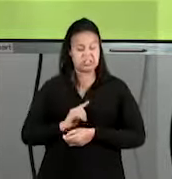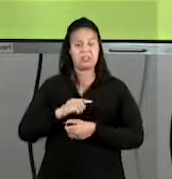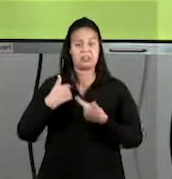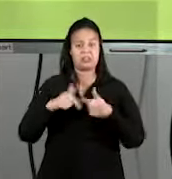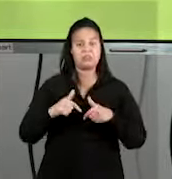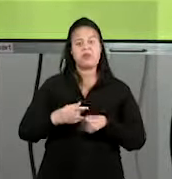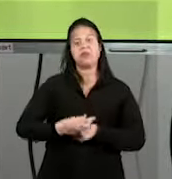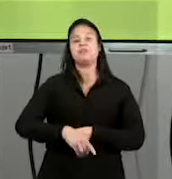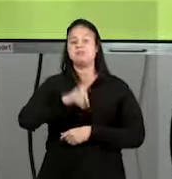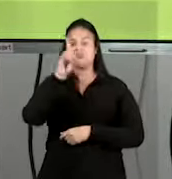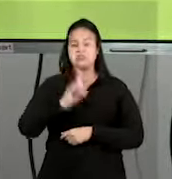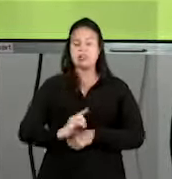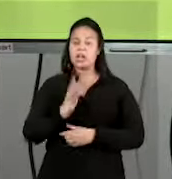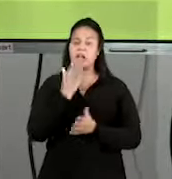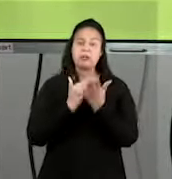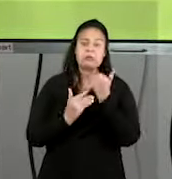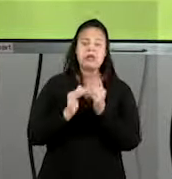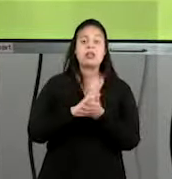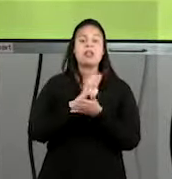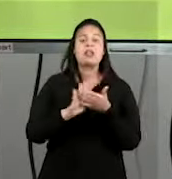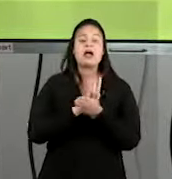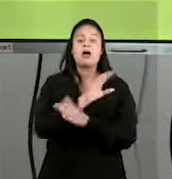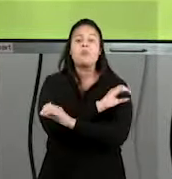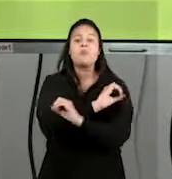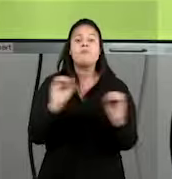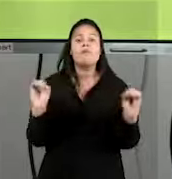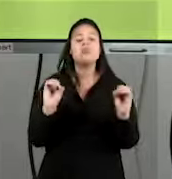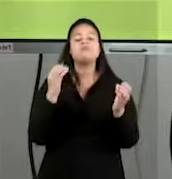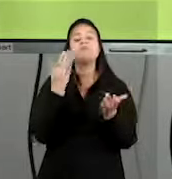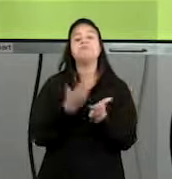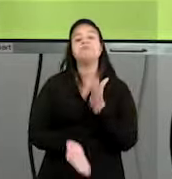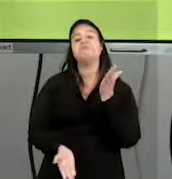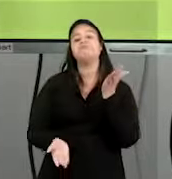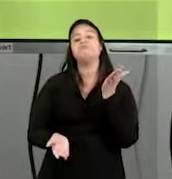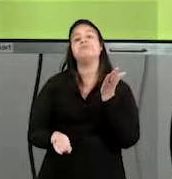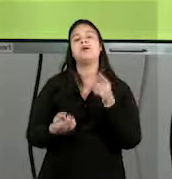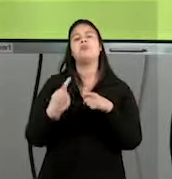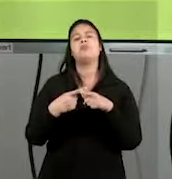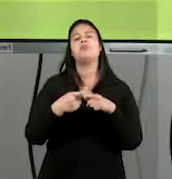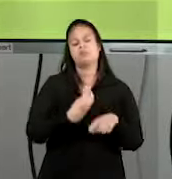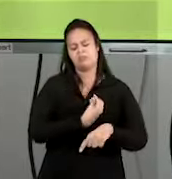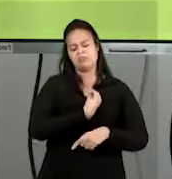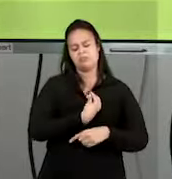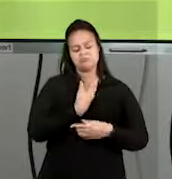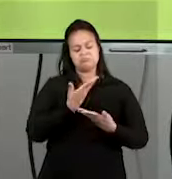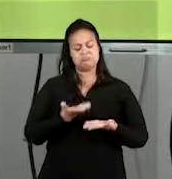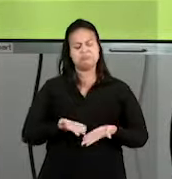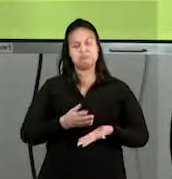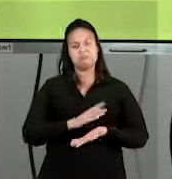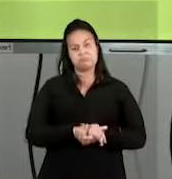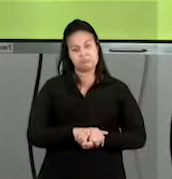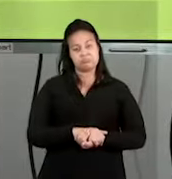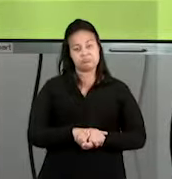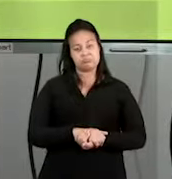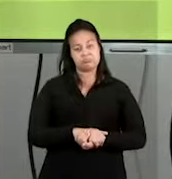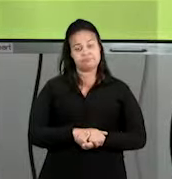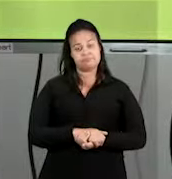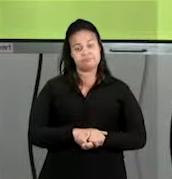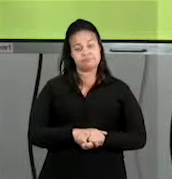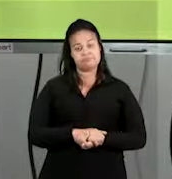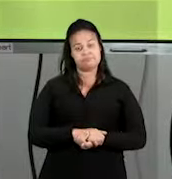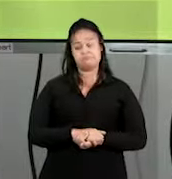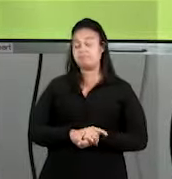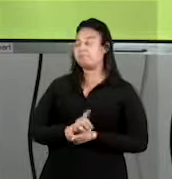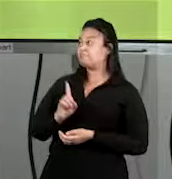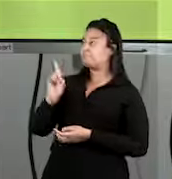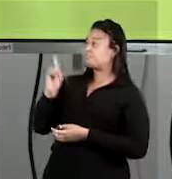direito ao alimento, você não tem direito a nada, então a pessoa perde também. Por que eu estou vivo? E aí a mística pessoal, que é